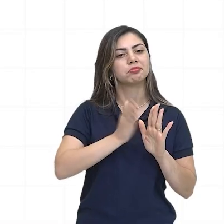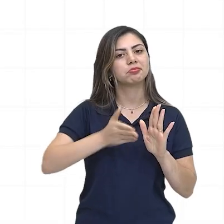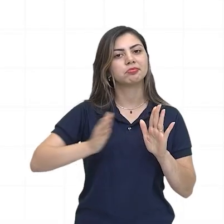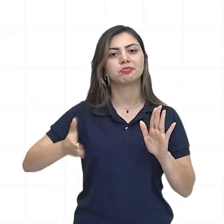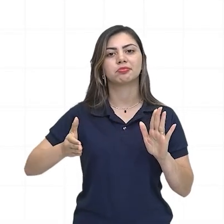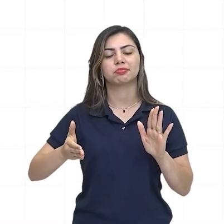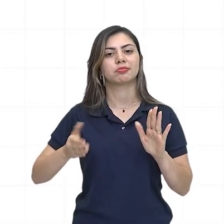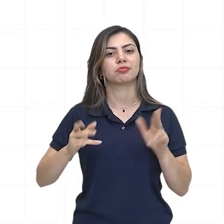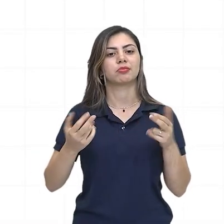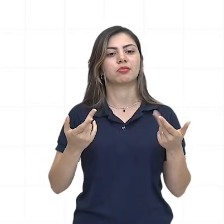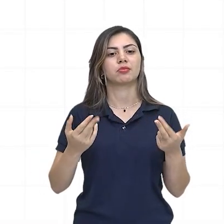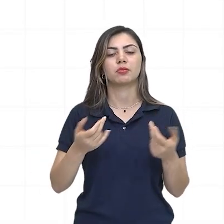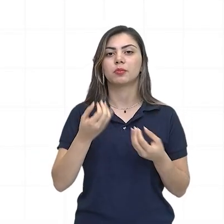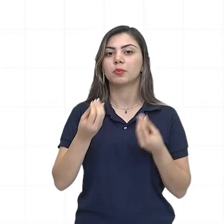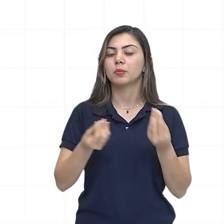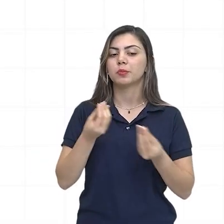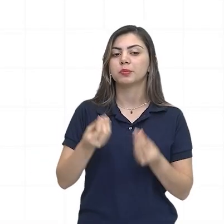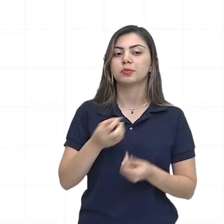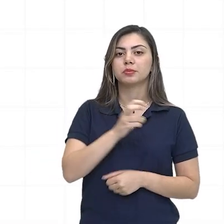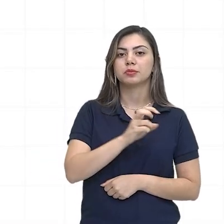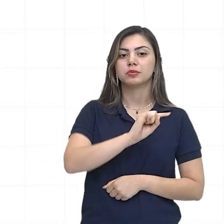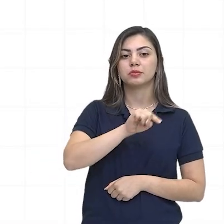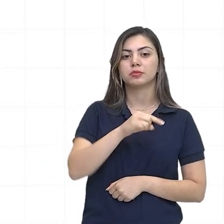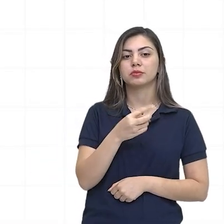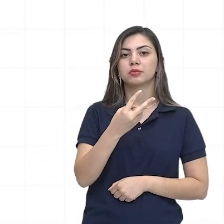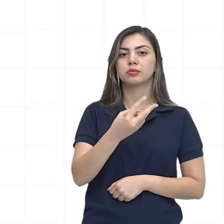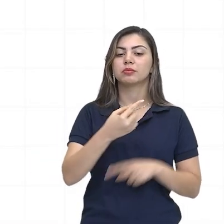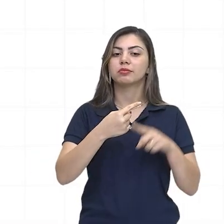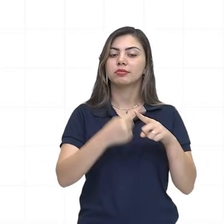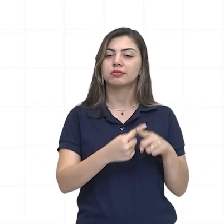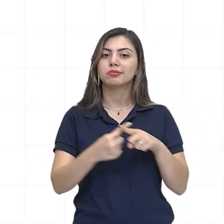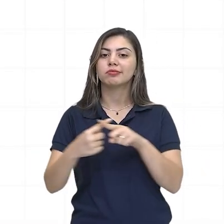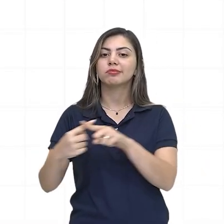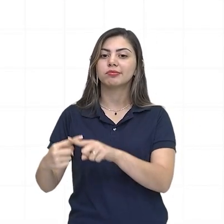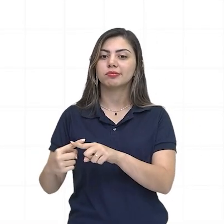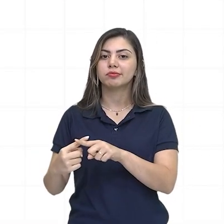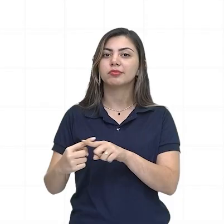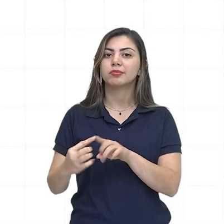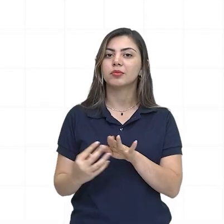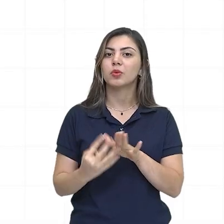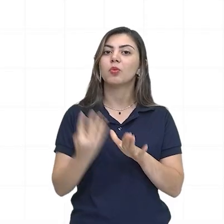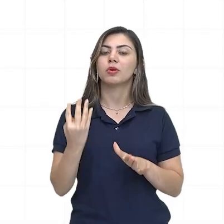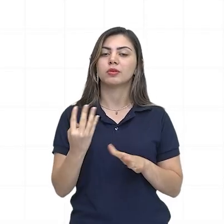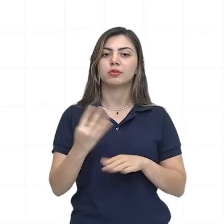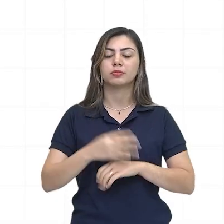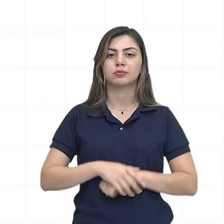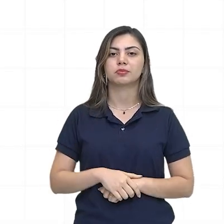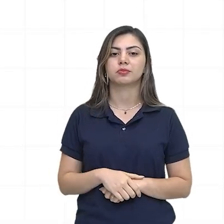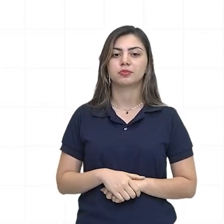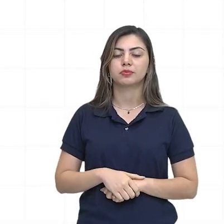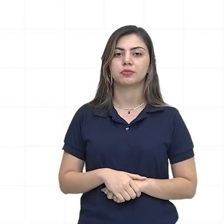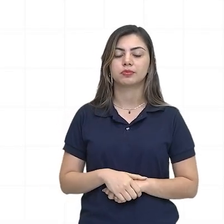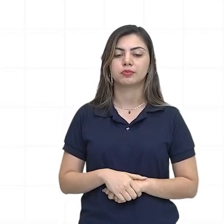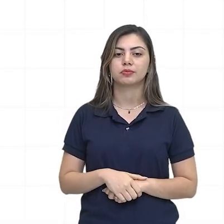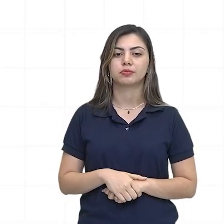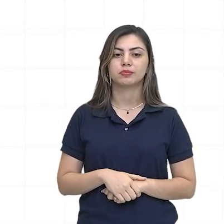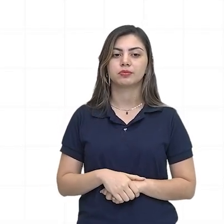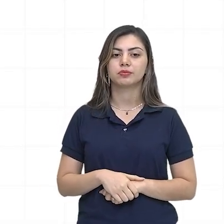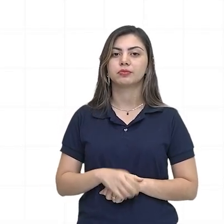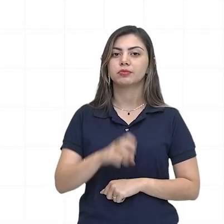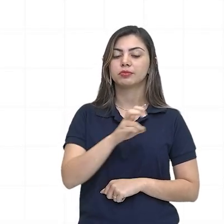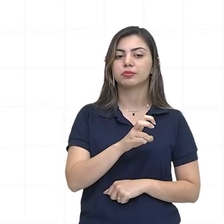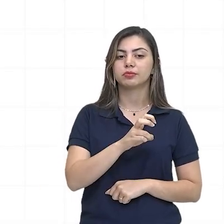vai pegar o 5,2 e multiplicar por ele mesmo, repetindo ele 4 vezes, ó. Você